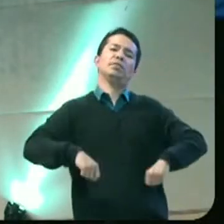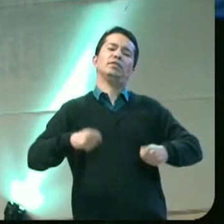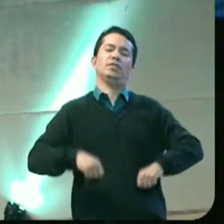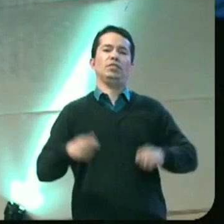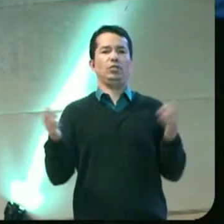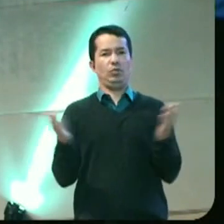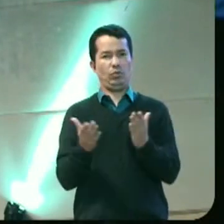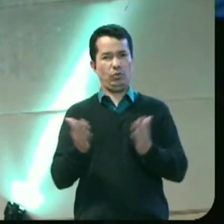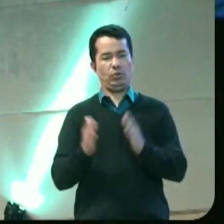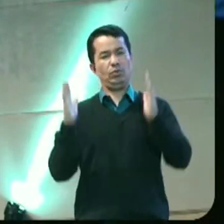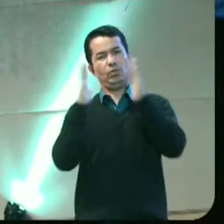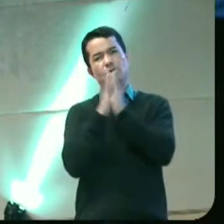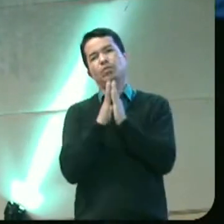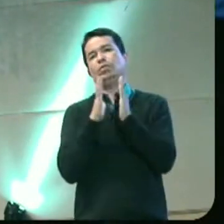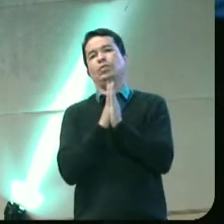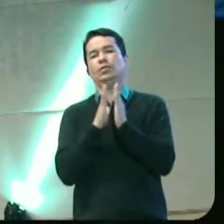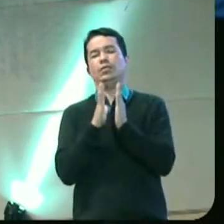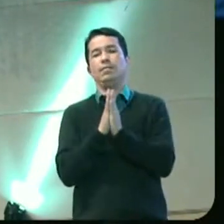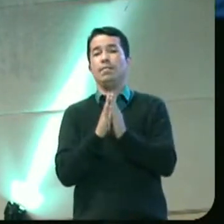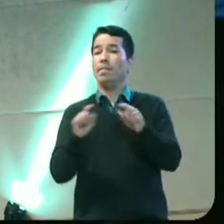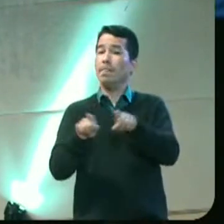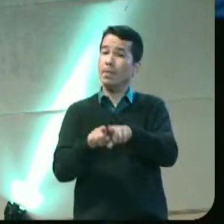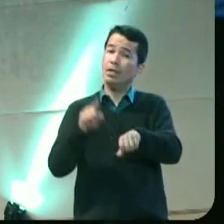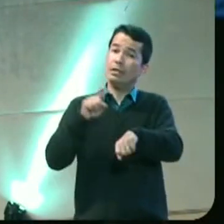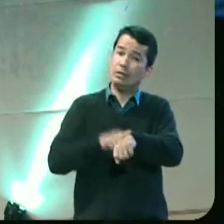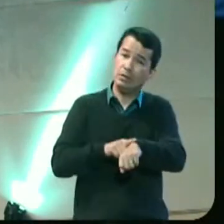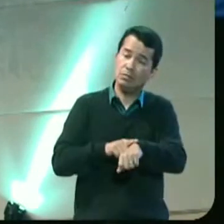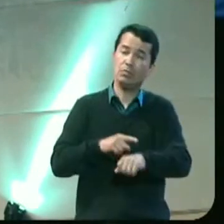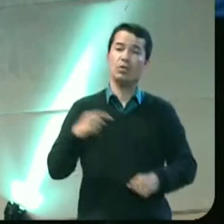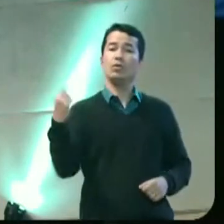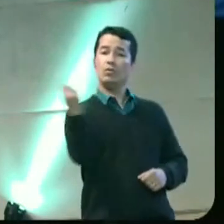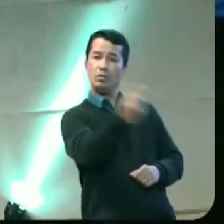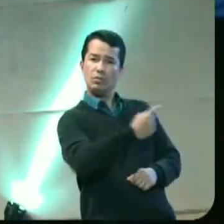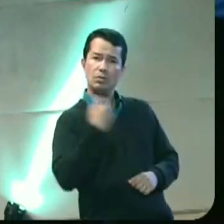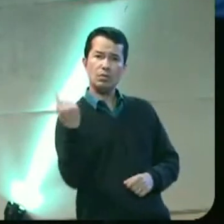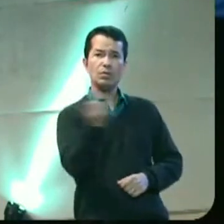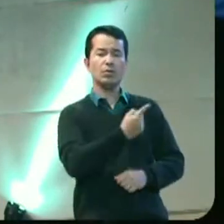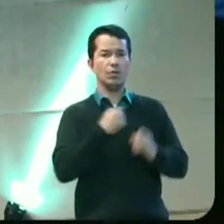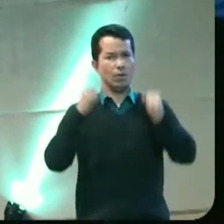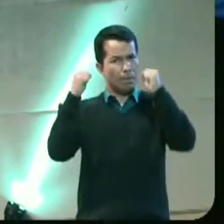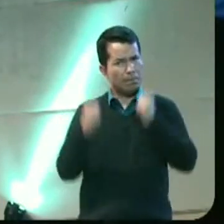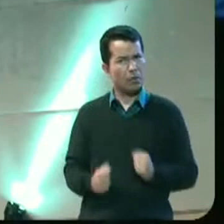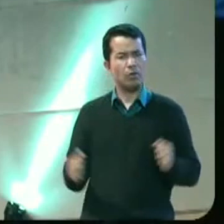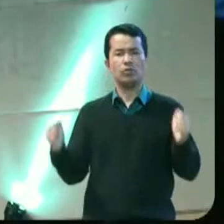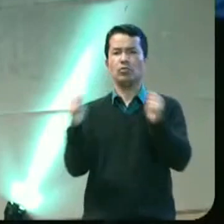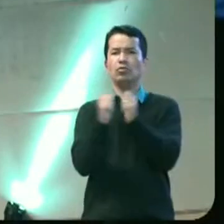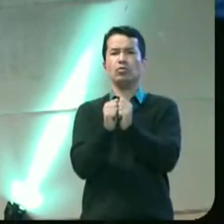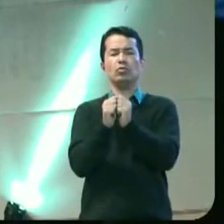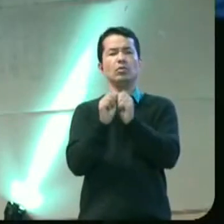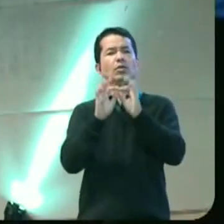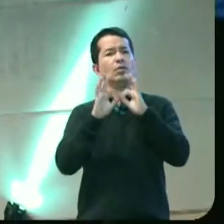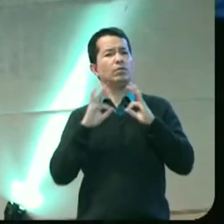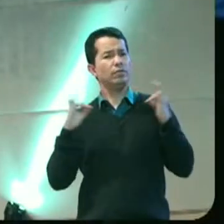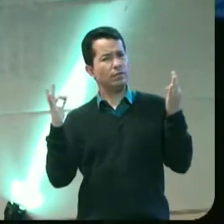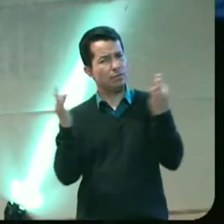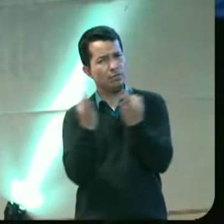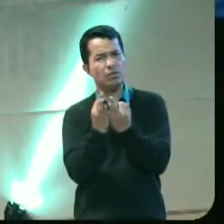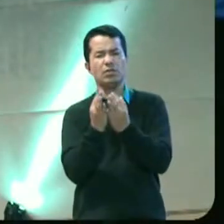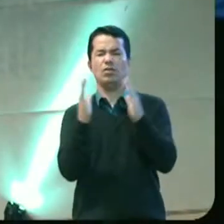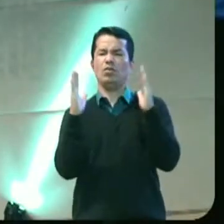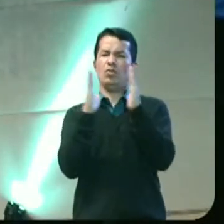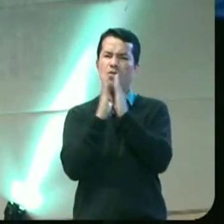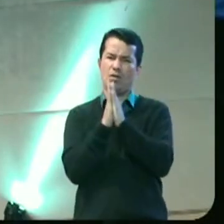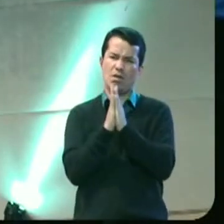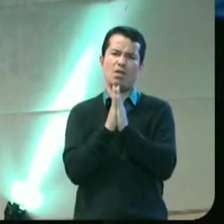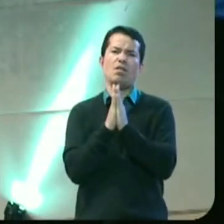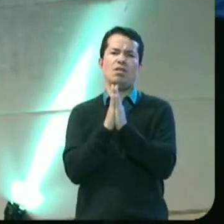cheio de coragem. É tempo de demonstrar amor à nossa família, de orarmos juntos, de buscarmos a Deus. É tempo